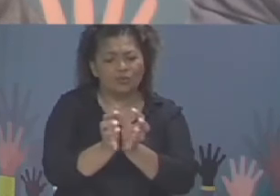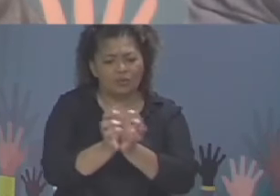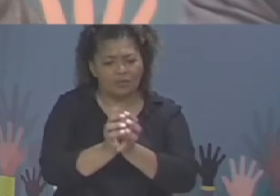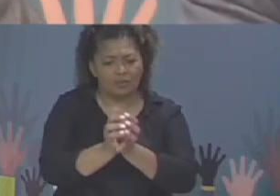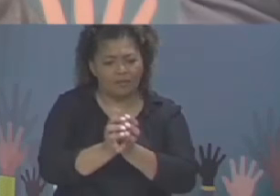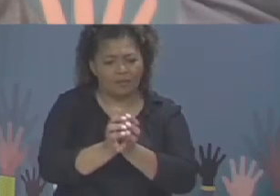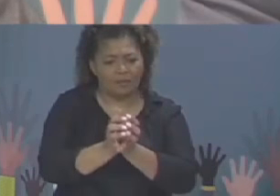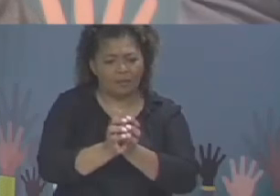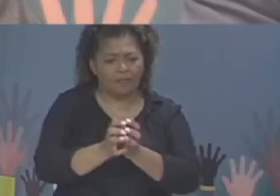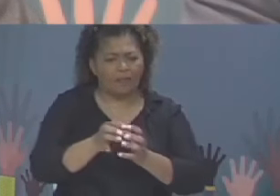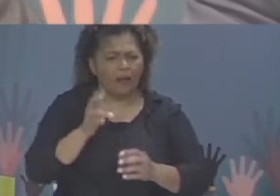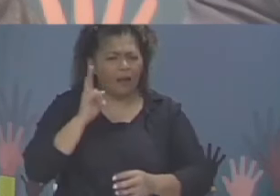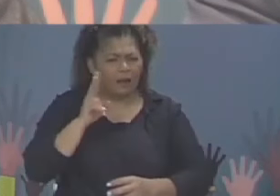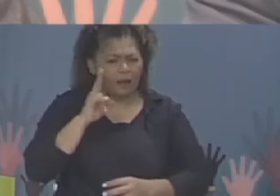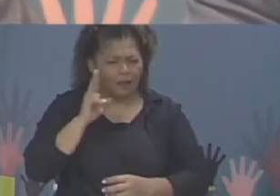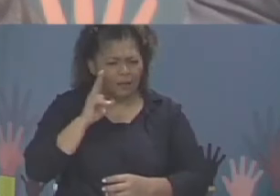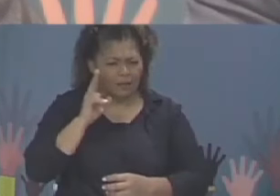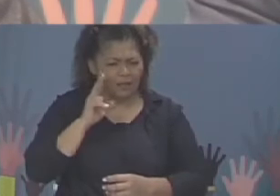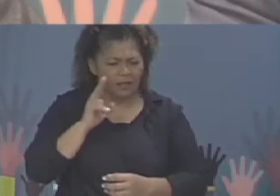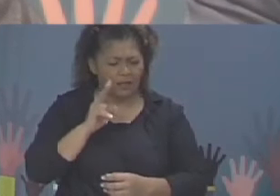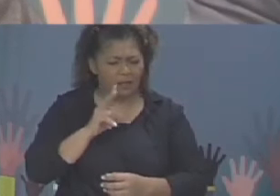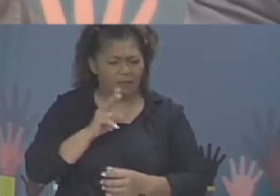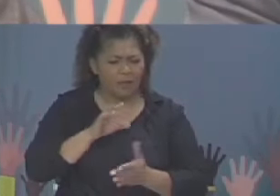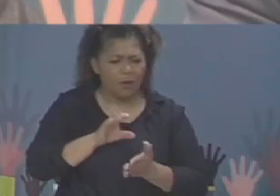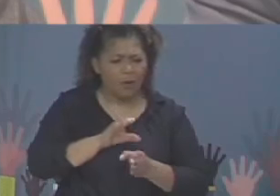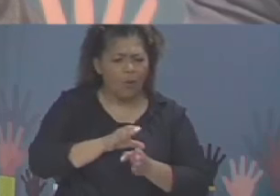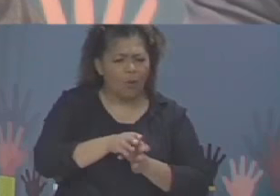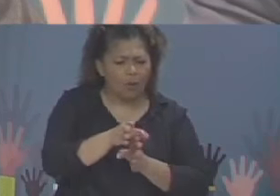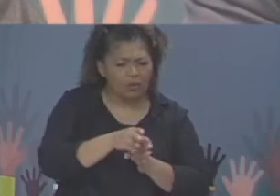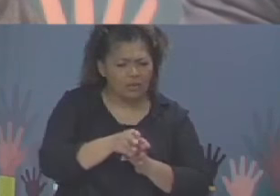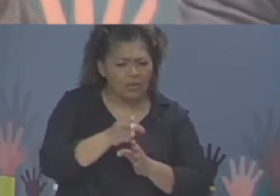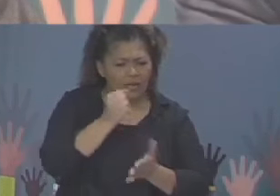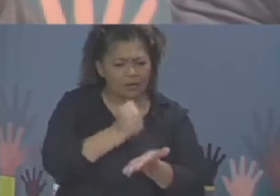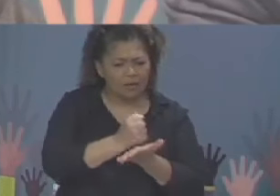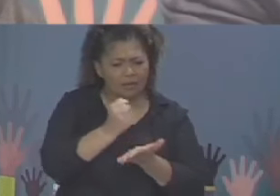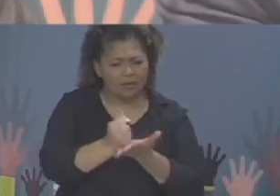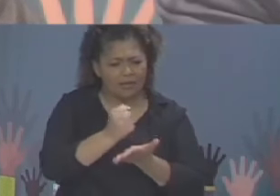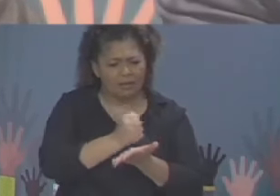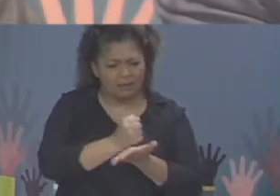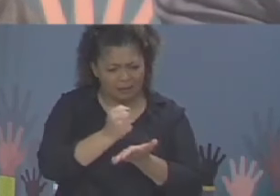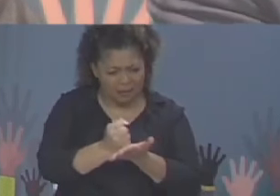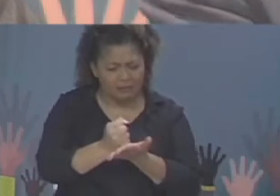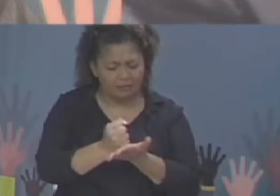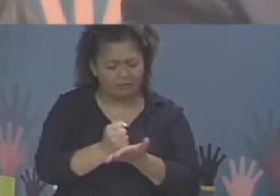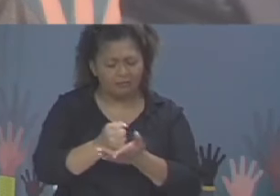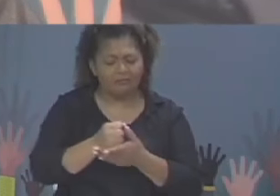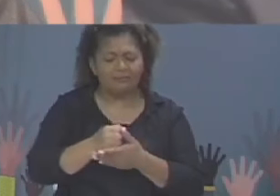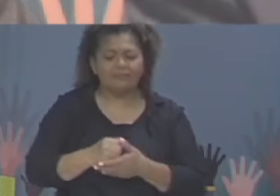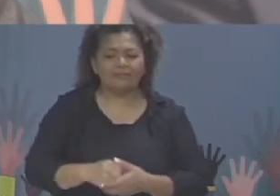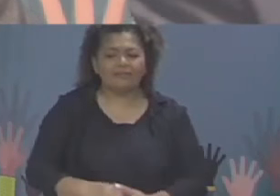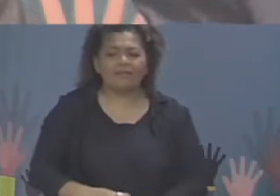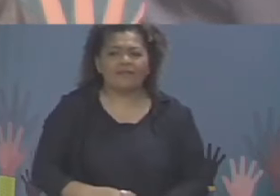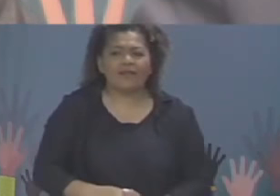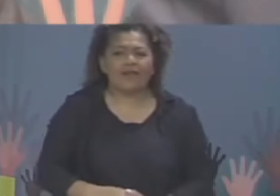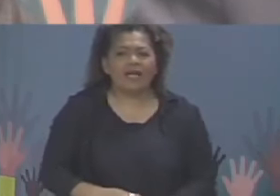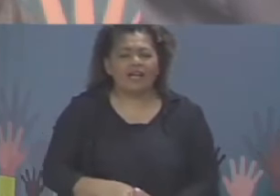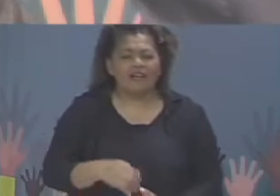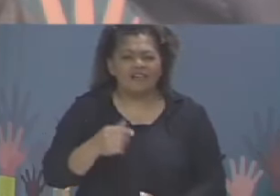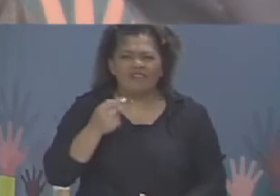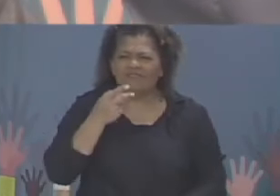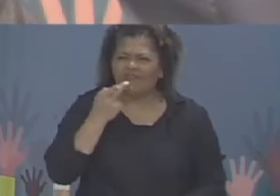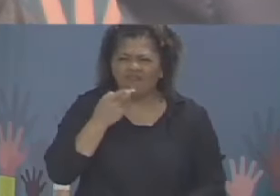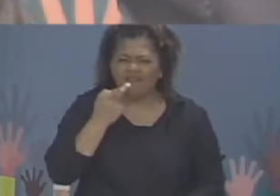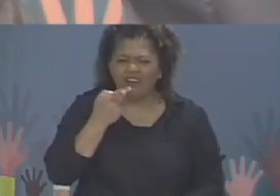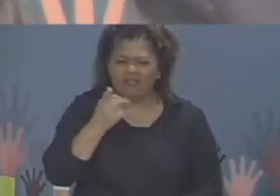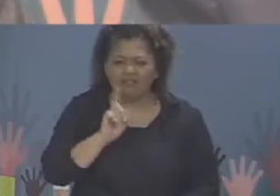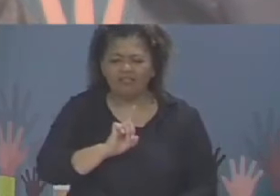pela gestão passada, que nós dispensamos esse salário, ele falou assim conosco: vocês nunca vão conseguir construir um plano de cargo e salário assim com os trabalhadores,